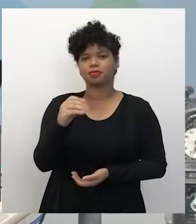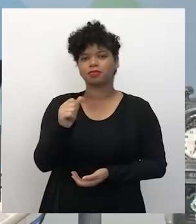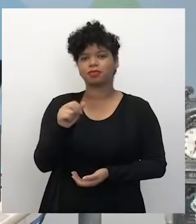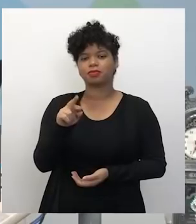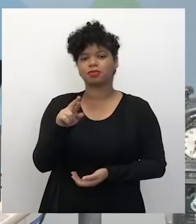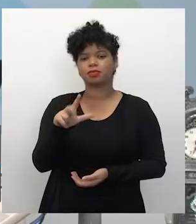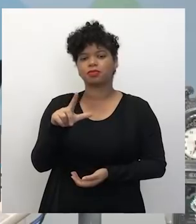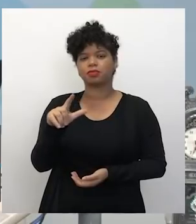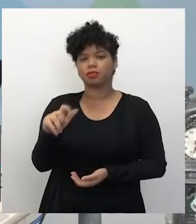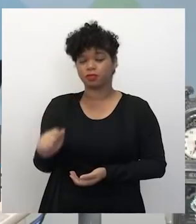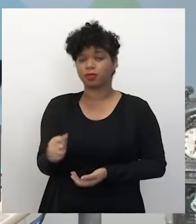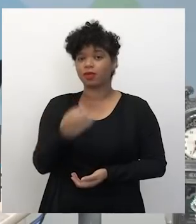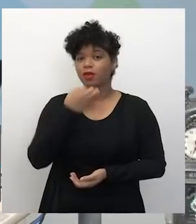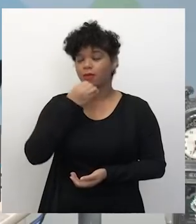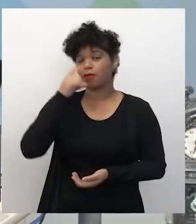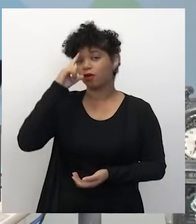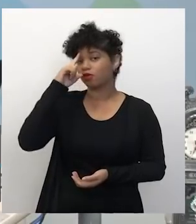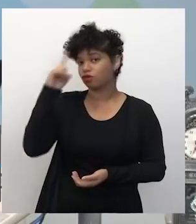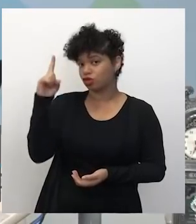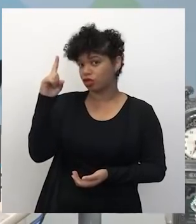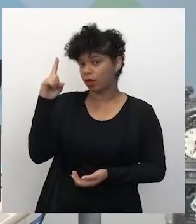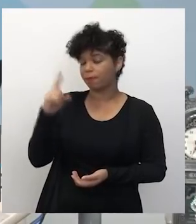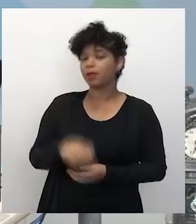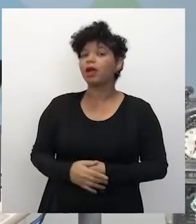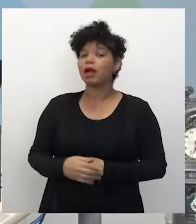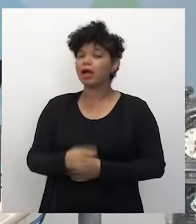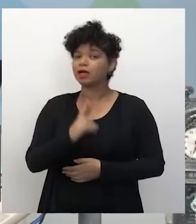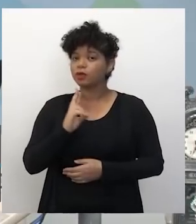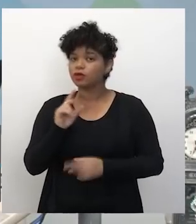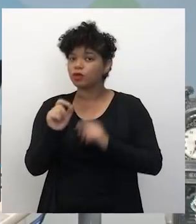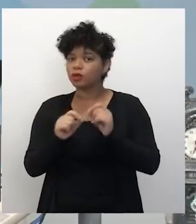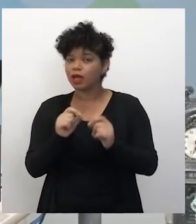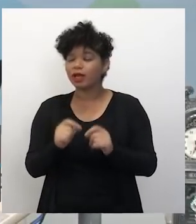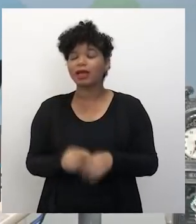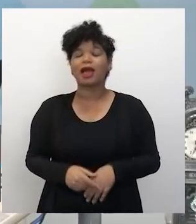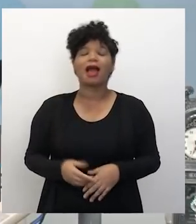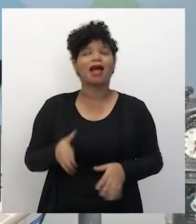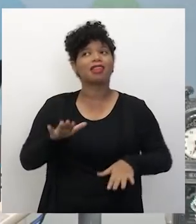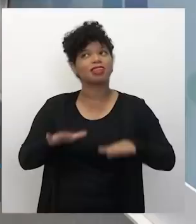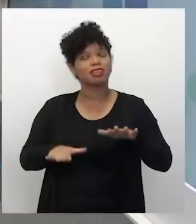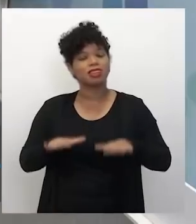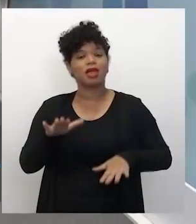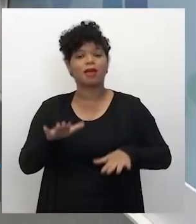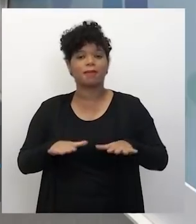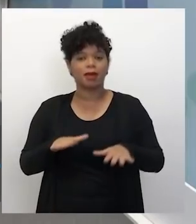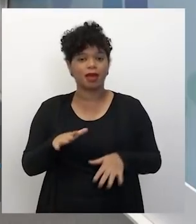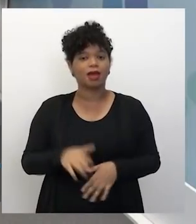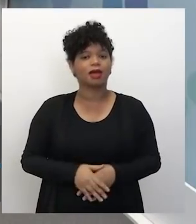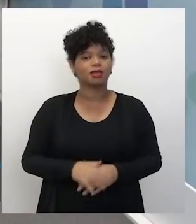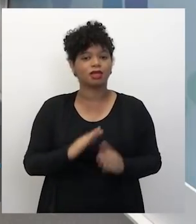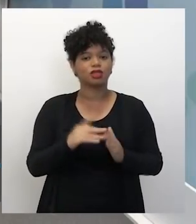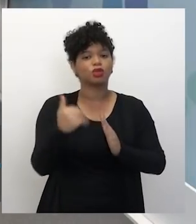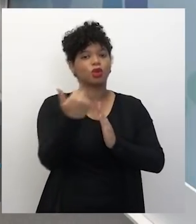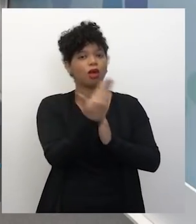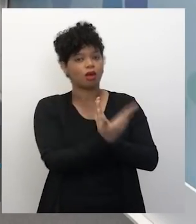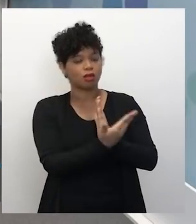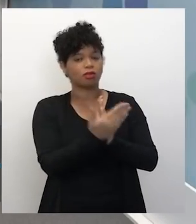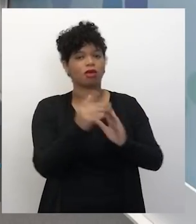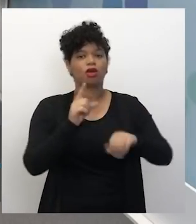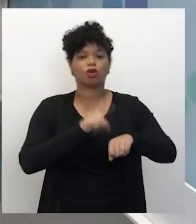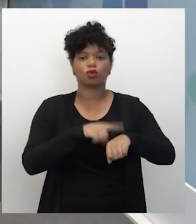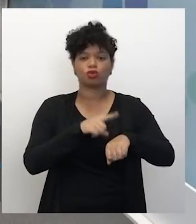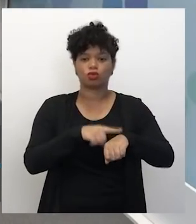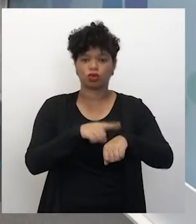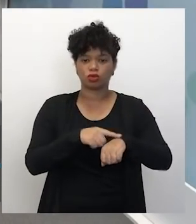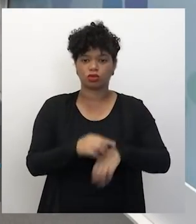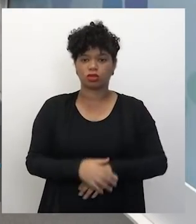Depende do fuso horário e do calendário utilizado. Ah, agora eu entendi porque eles estão falando 30 de março. Eles devem estar se